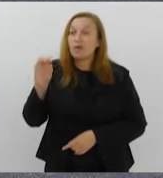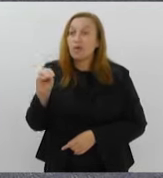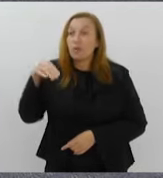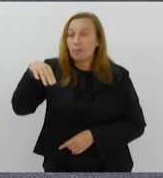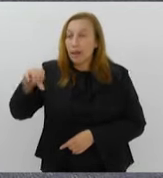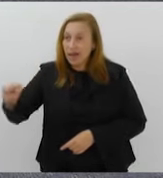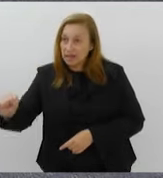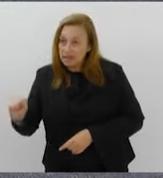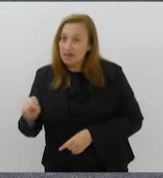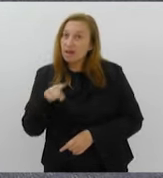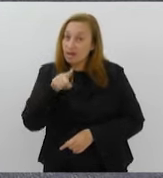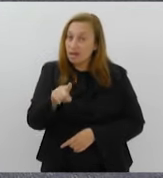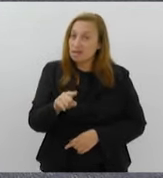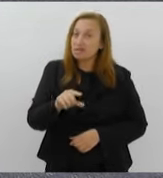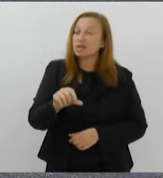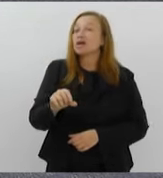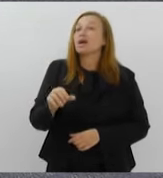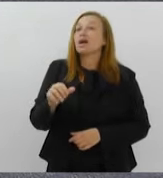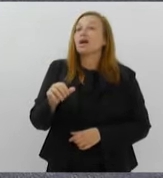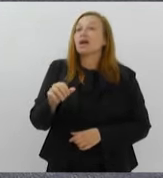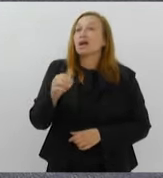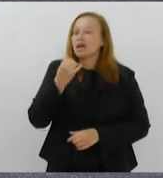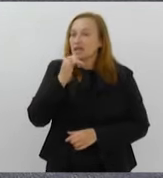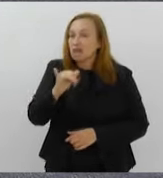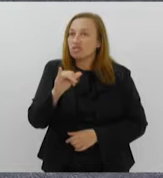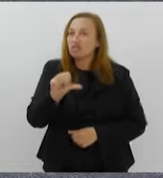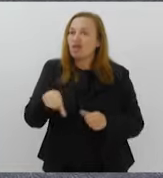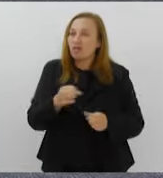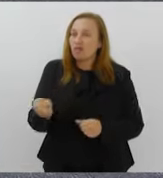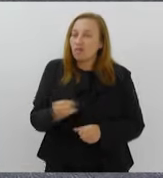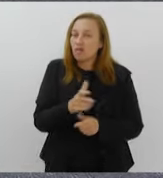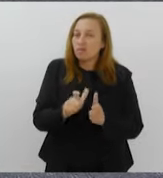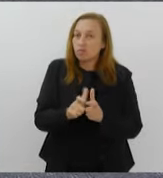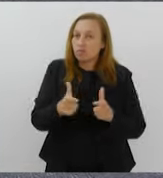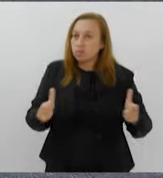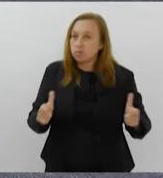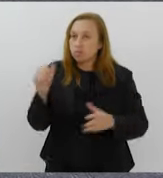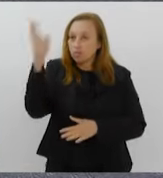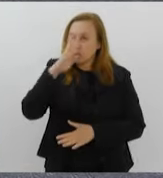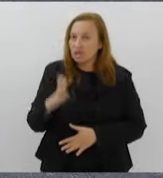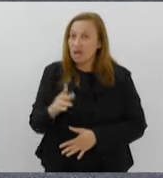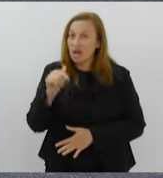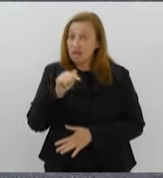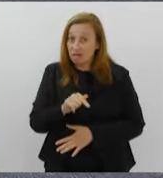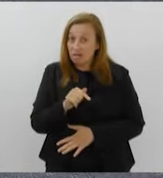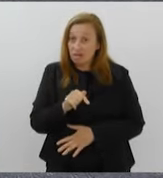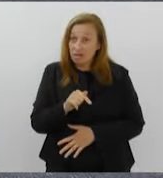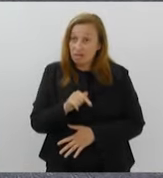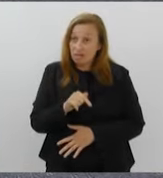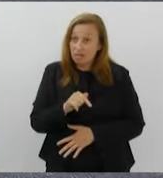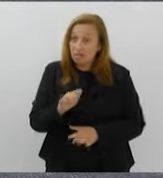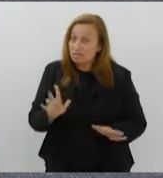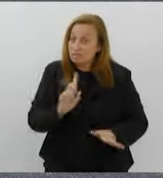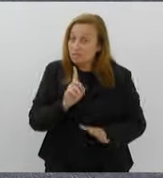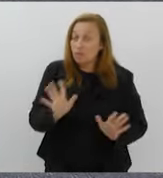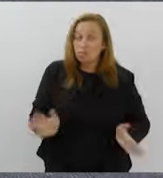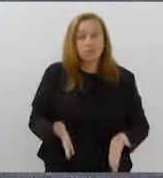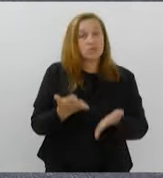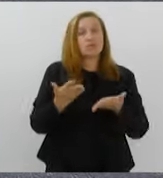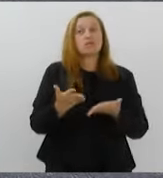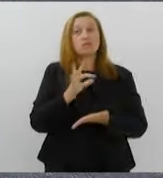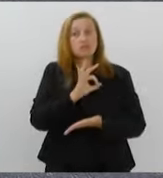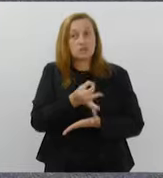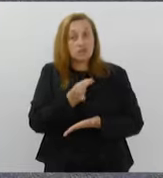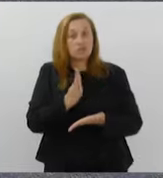energia renovável da biomassa e tem crescido no Brasil. Aqui nós não estamos dando o estímulo devido